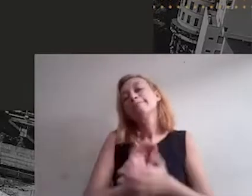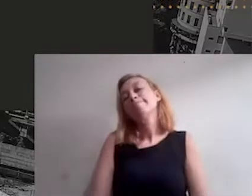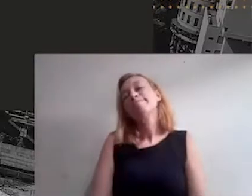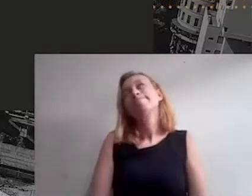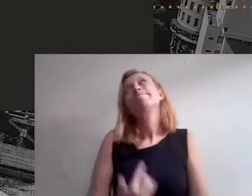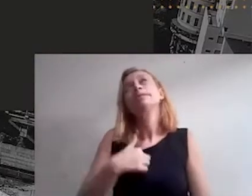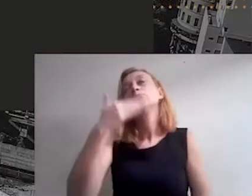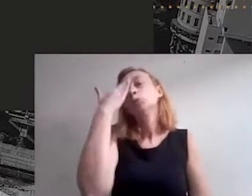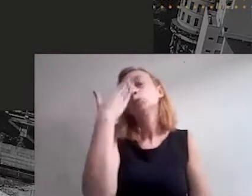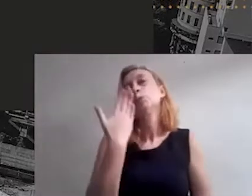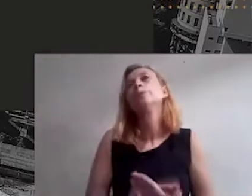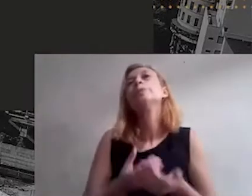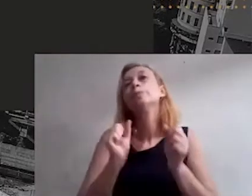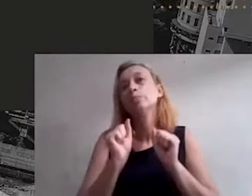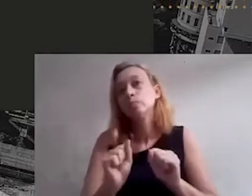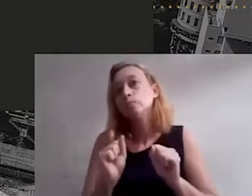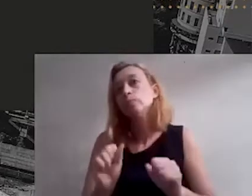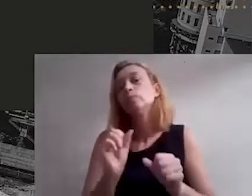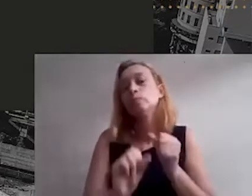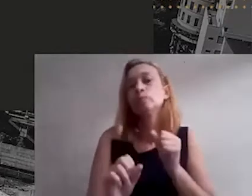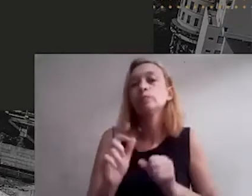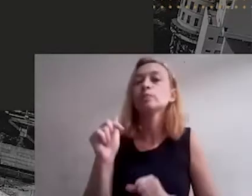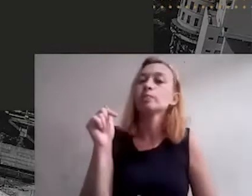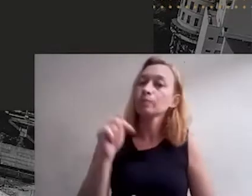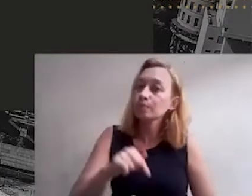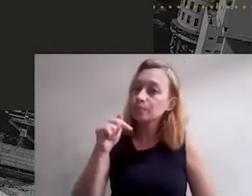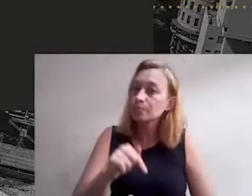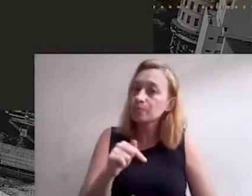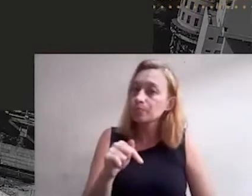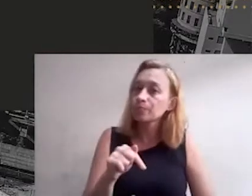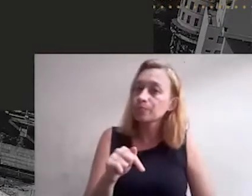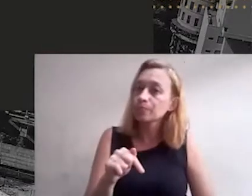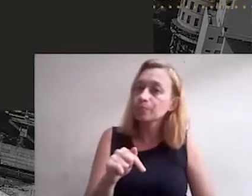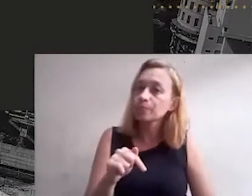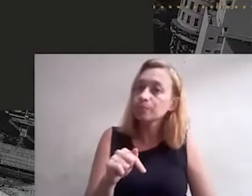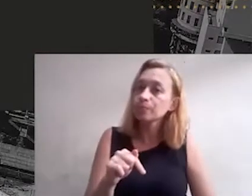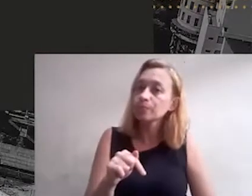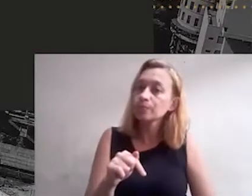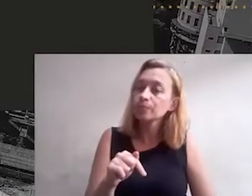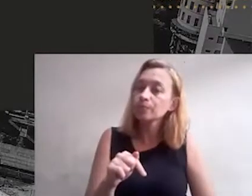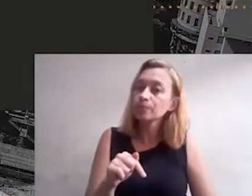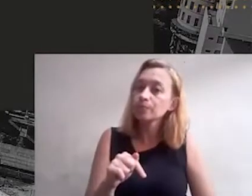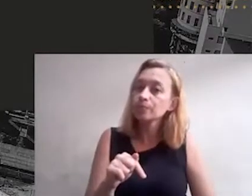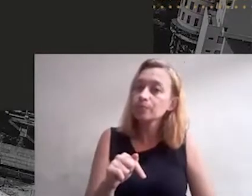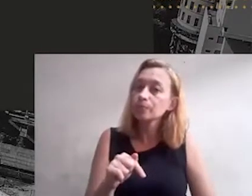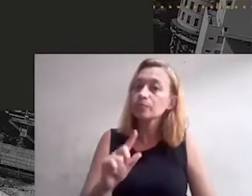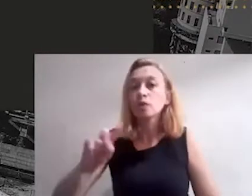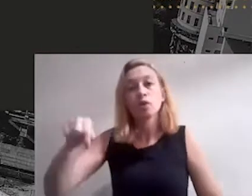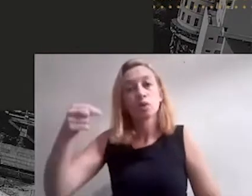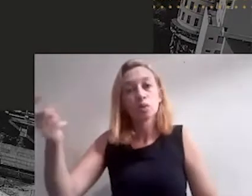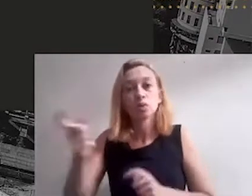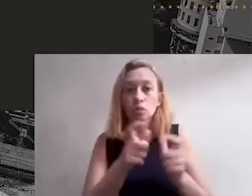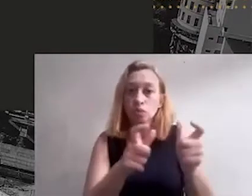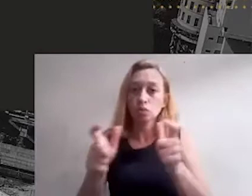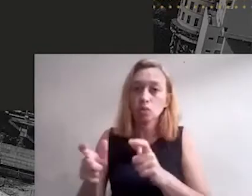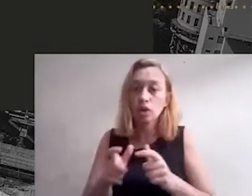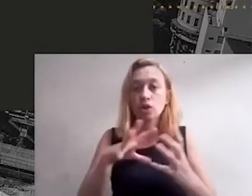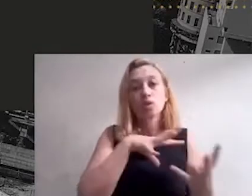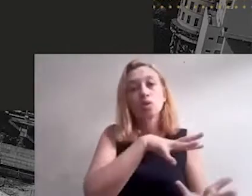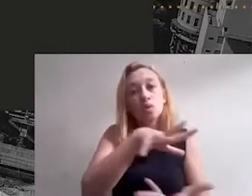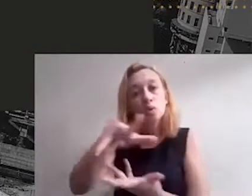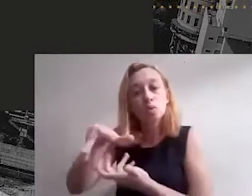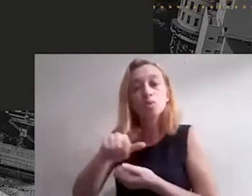nós podemos fazer, tanto aqui quanto em outras partes do mundo, é